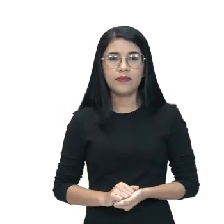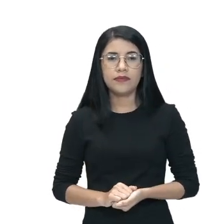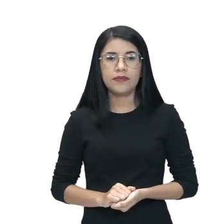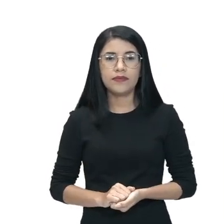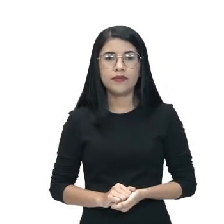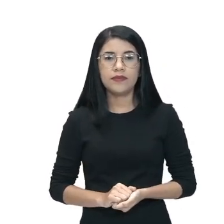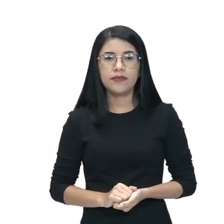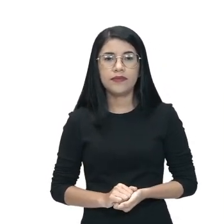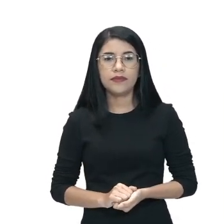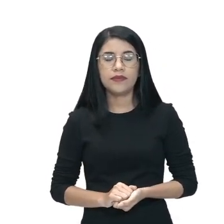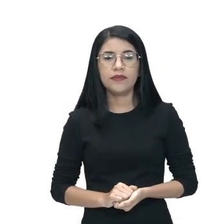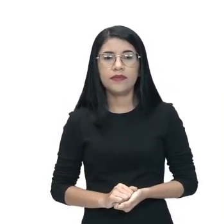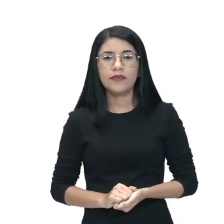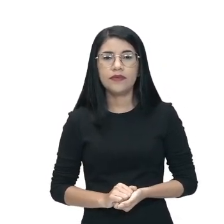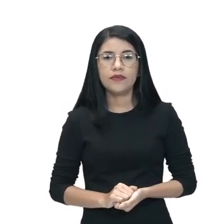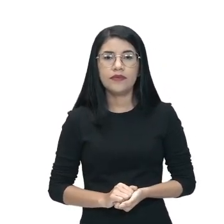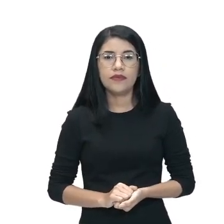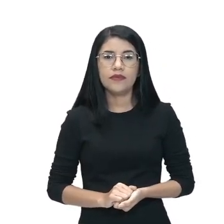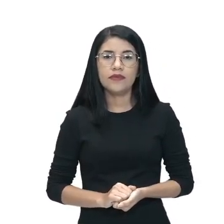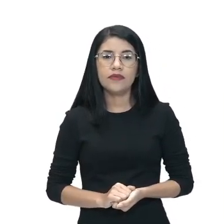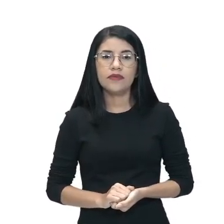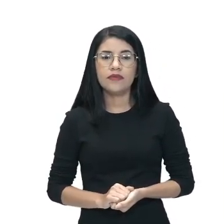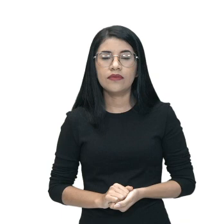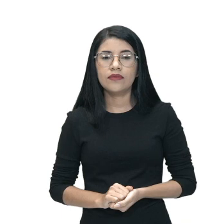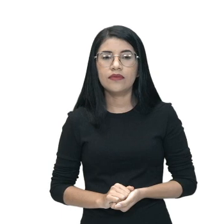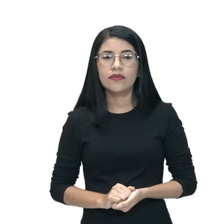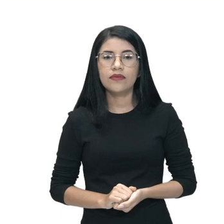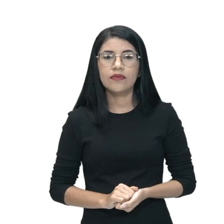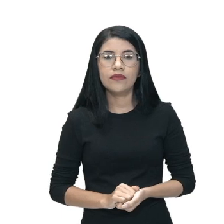Né? Ele nos deu o valor de Q1.